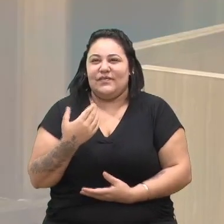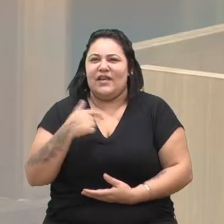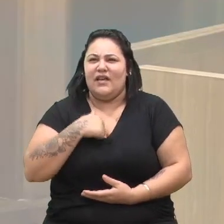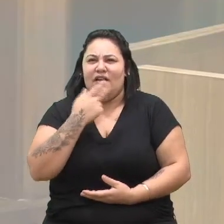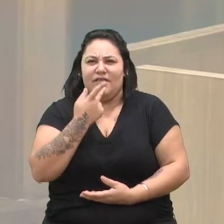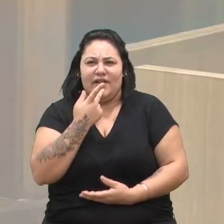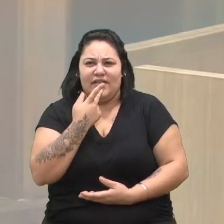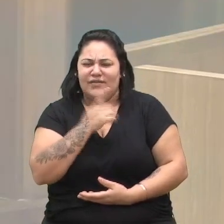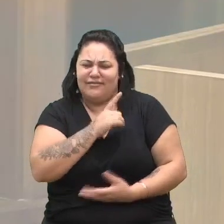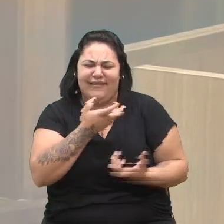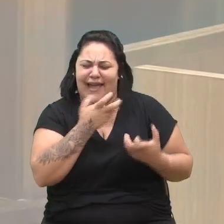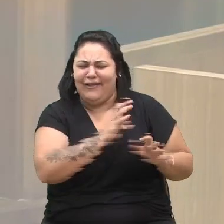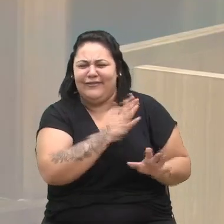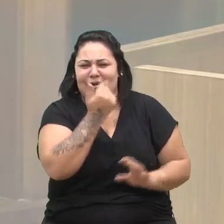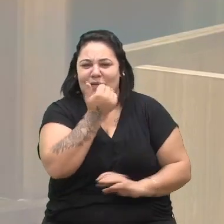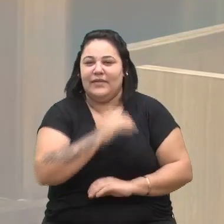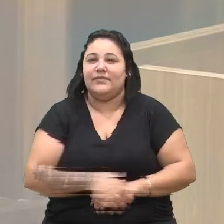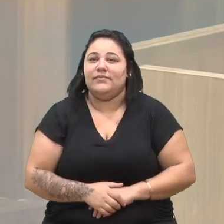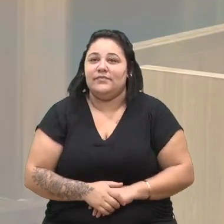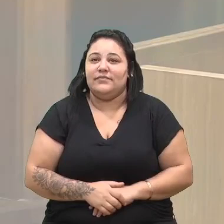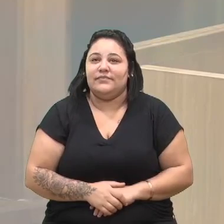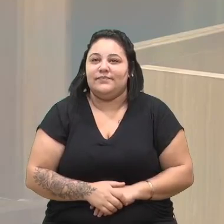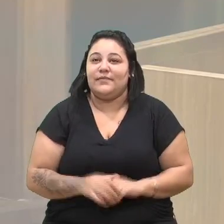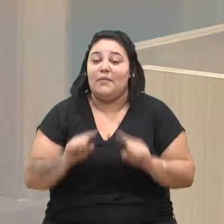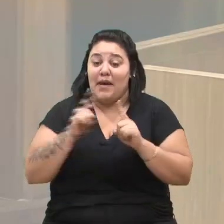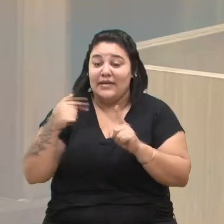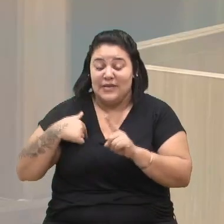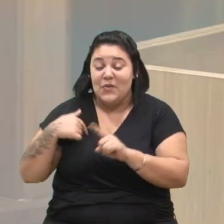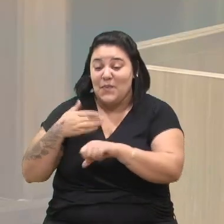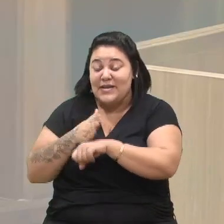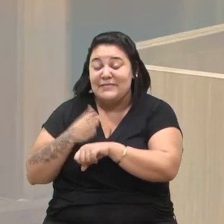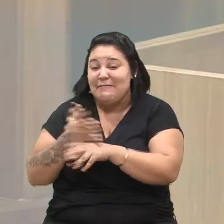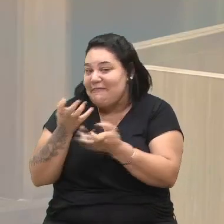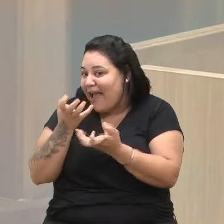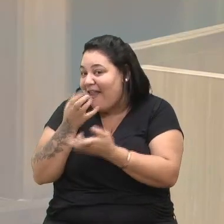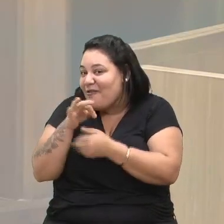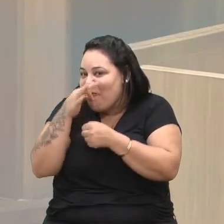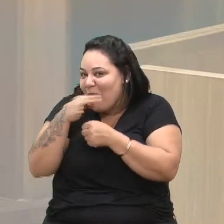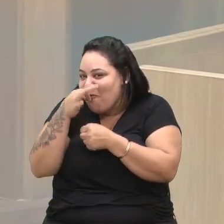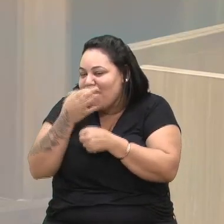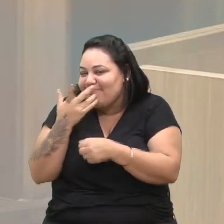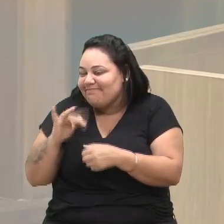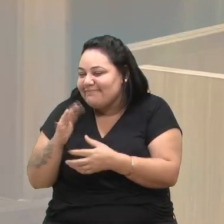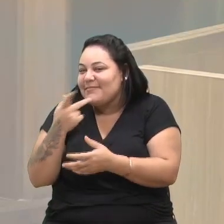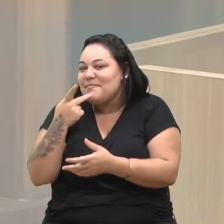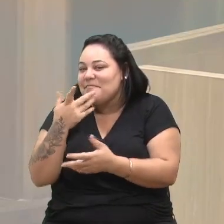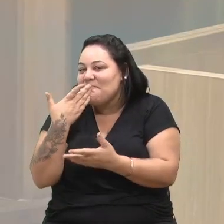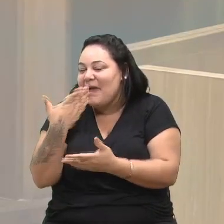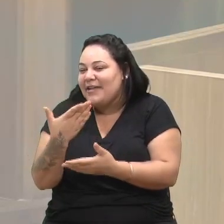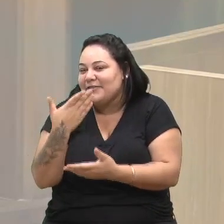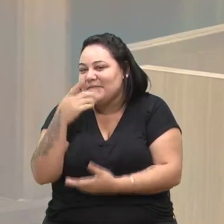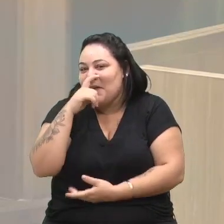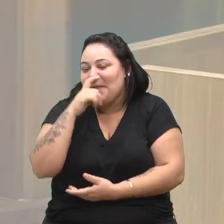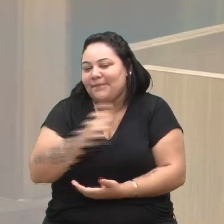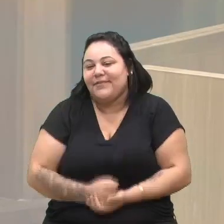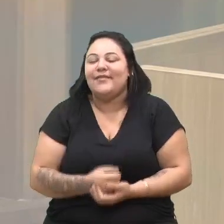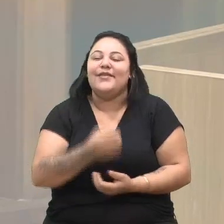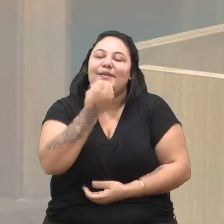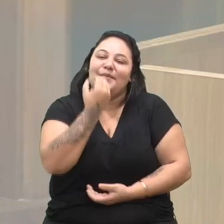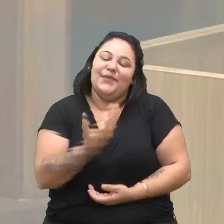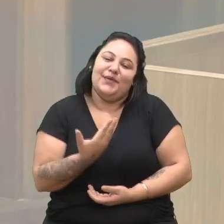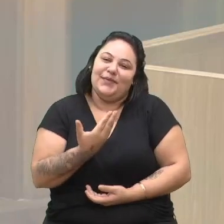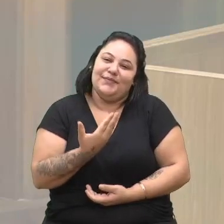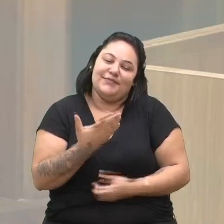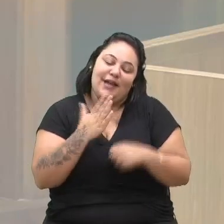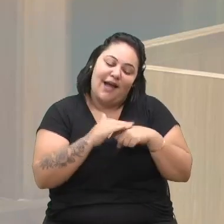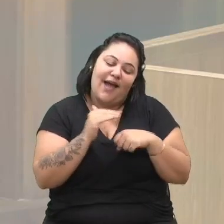Não, papai, mas eu estou aqui na Festa da Uva, eu quero comer uva. Então, que bom que estão acolhendo nossas crianças, incentivando as nossas crianças